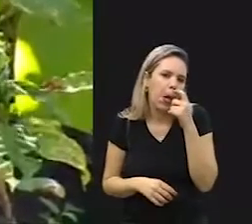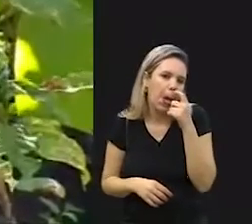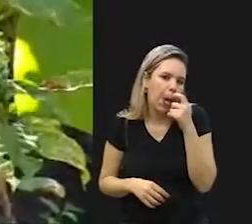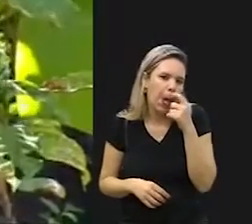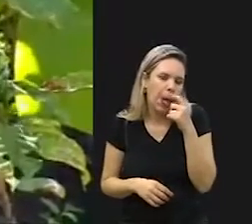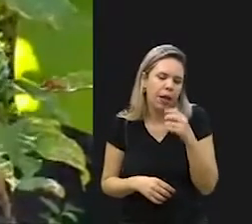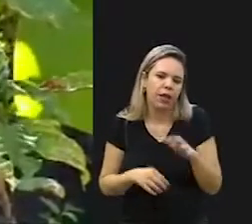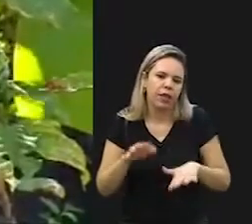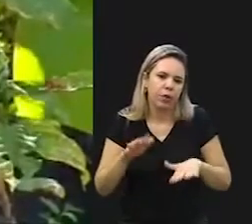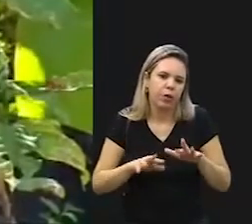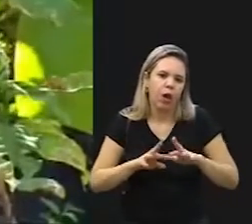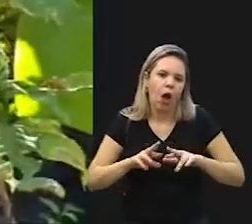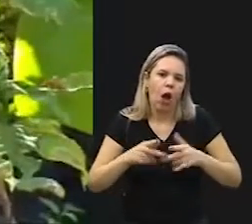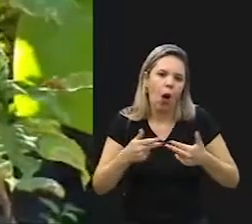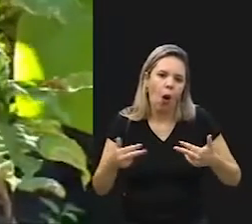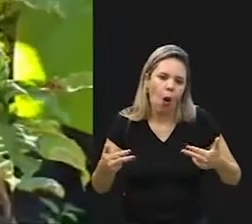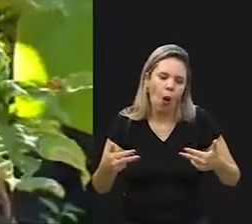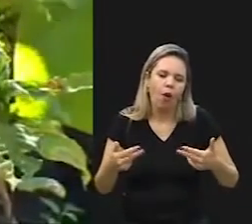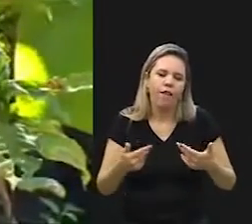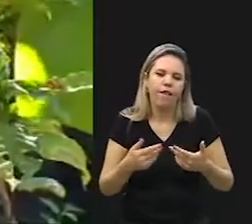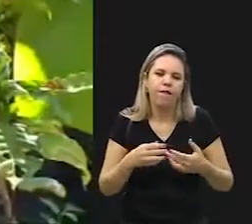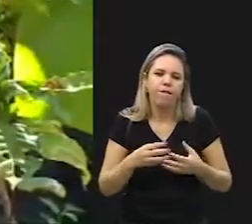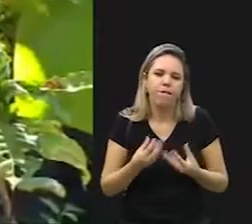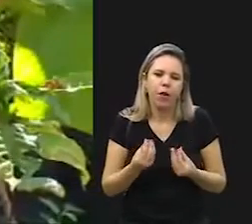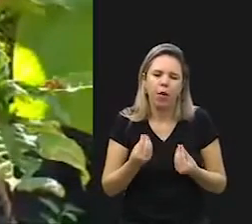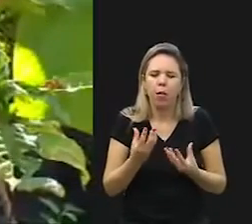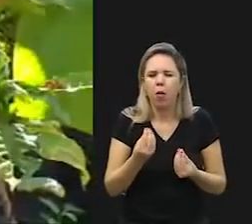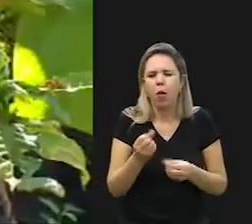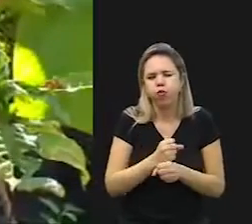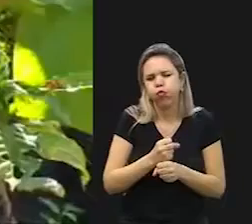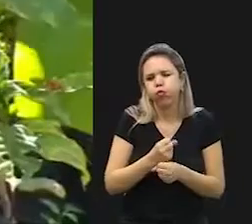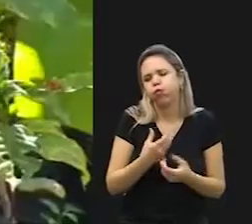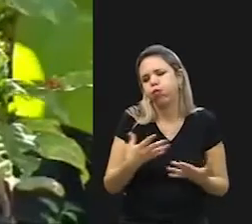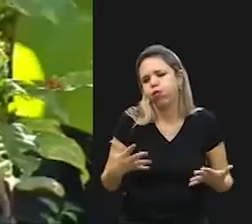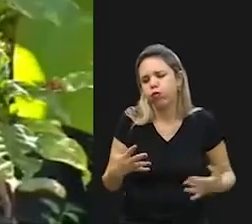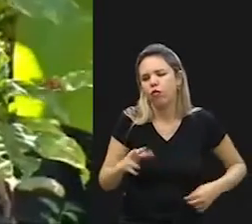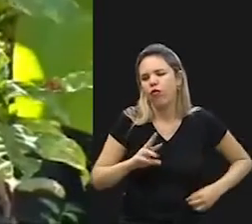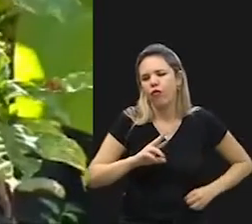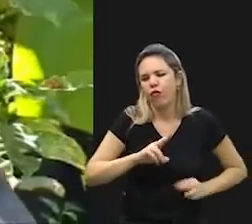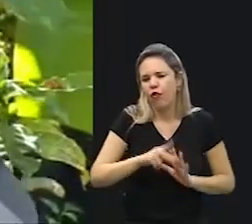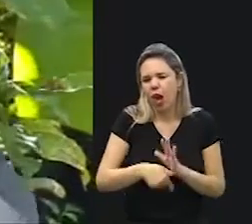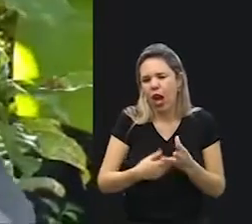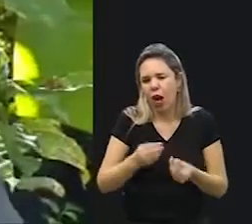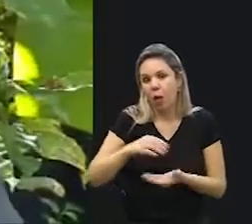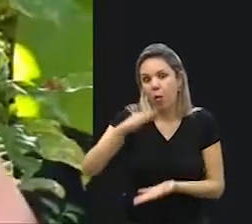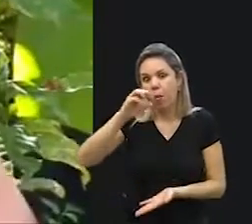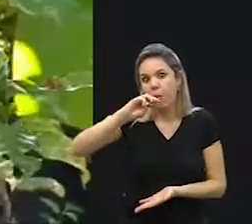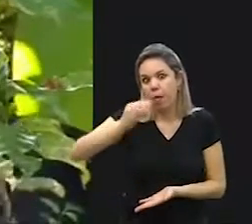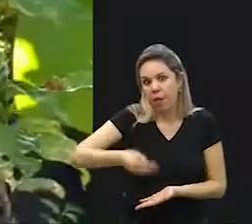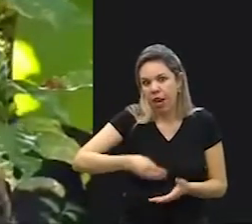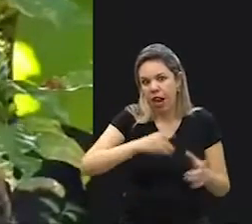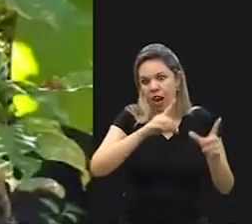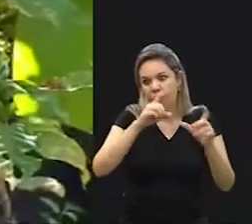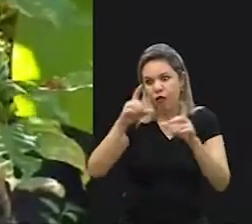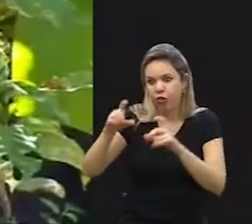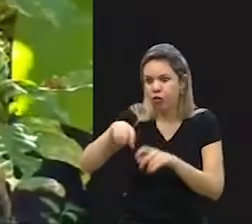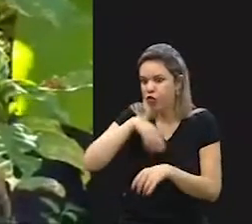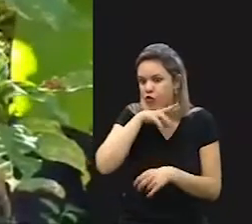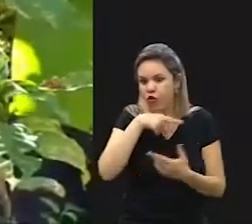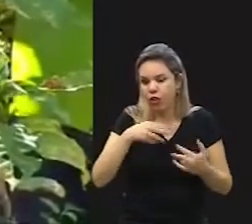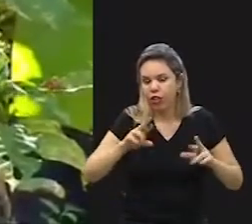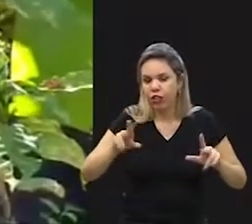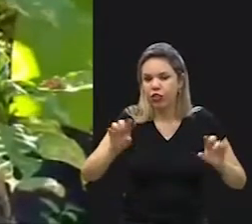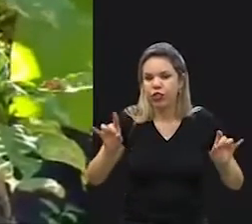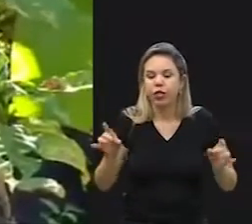a espécies, existem centenas de espécies que eu ainda quero fotografar, milhares eu diria até.